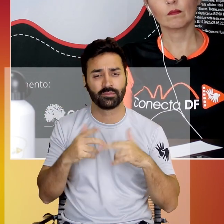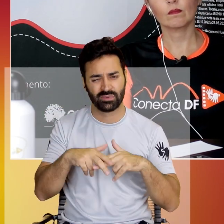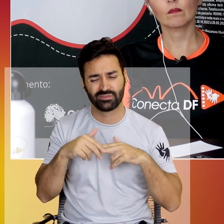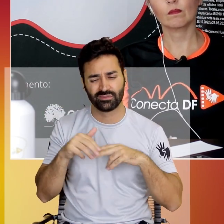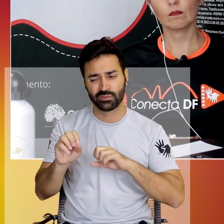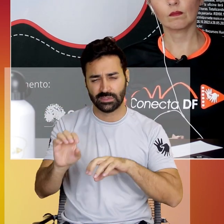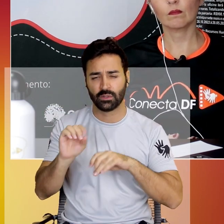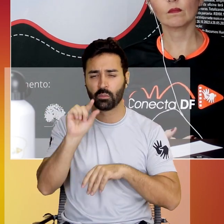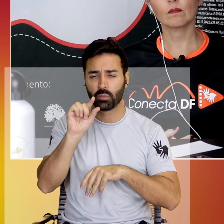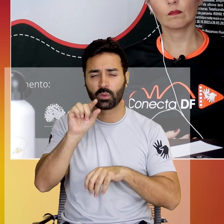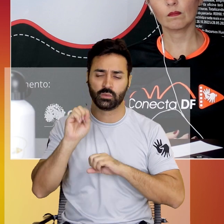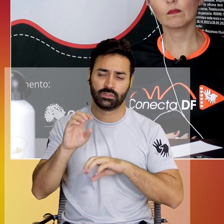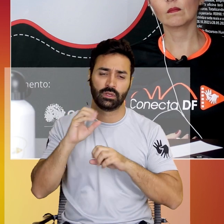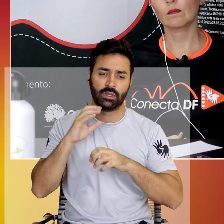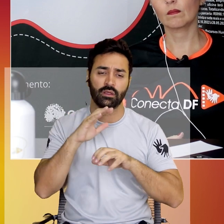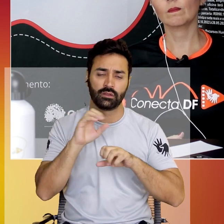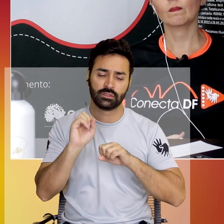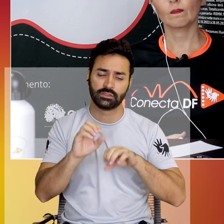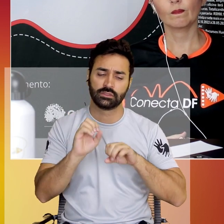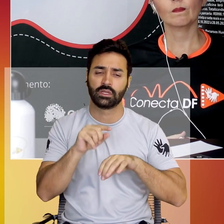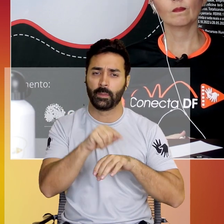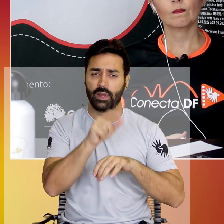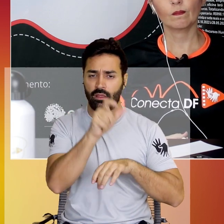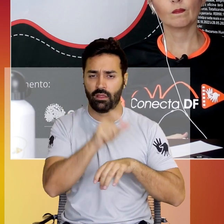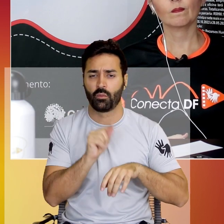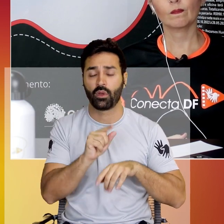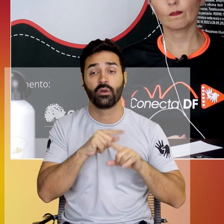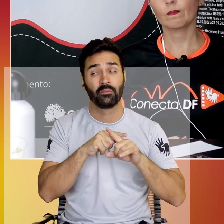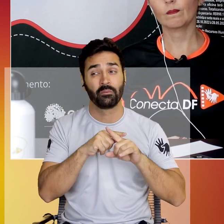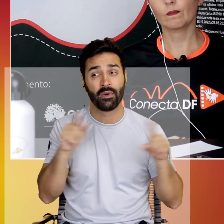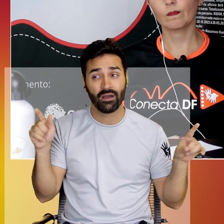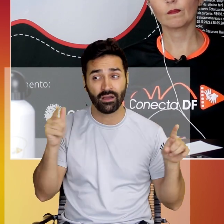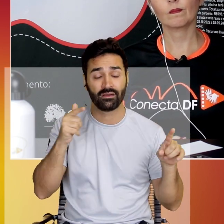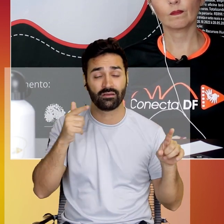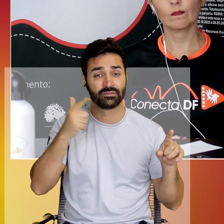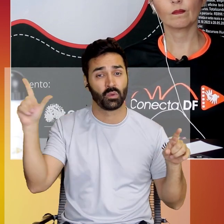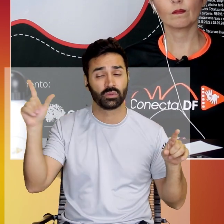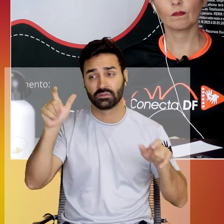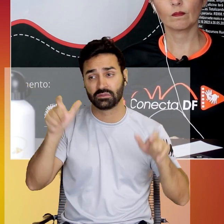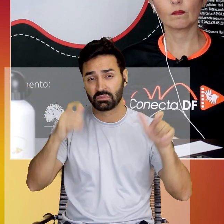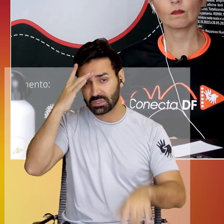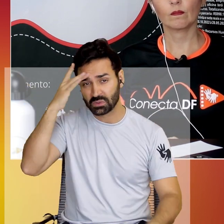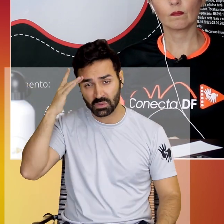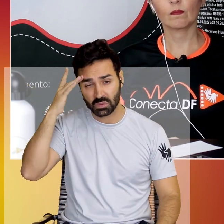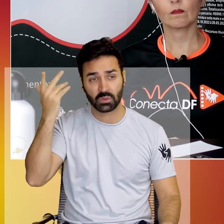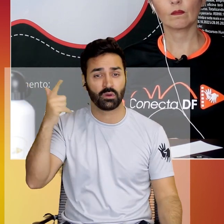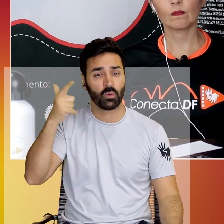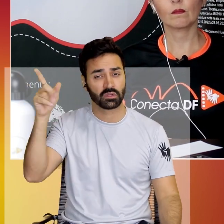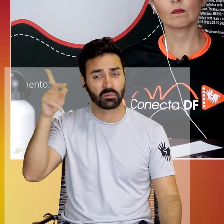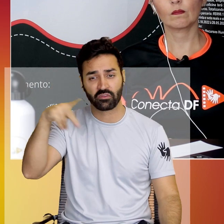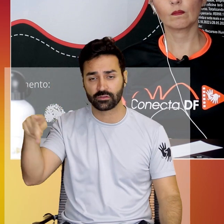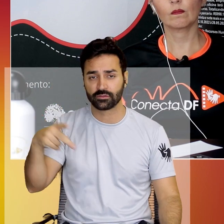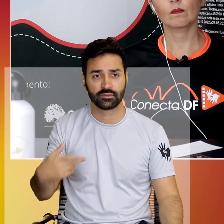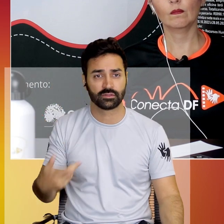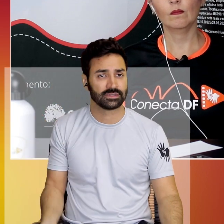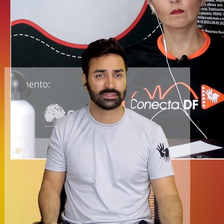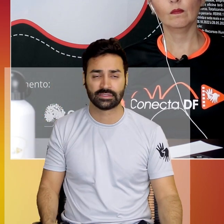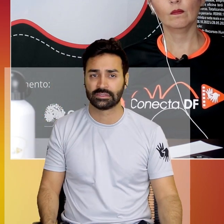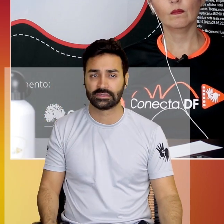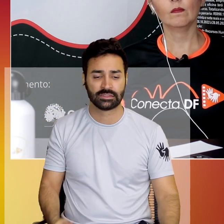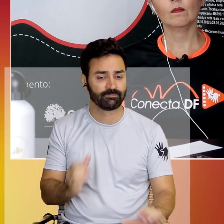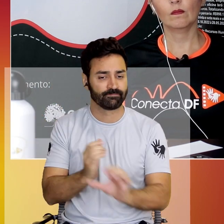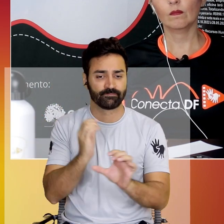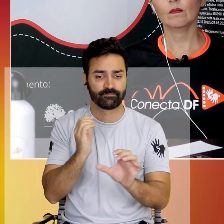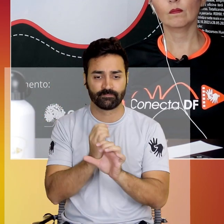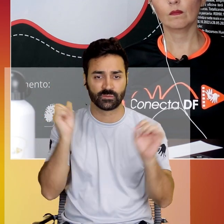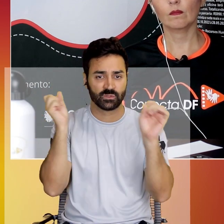conseguia entendê-la um pouco mais. Mas as outras meninas, assim, as outras professoras ficavam com uma dificuldade muito grande, assim,